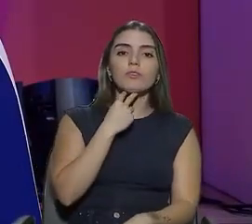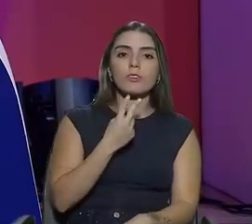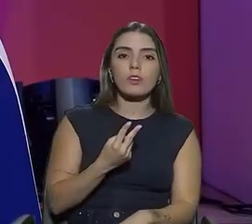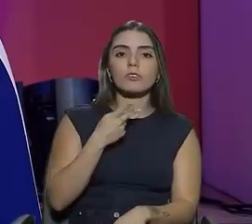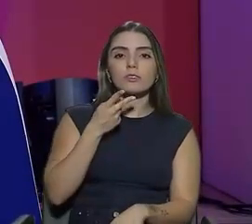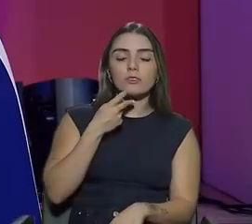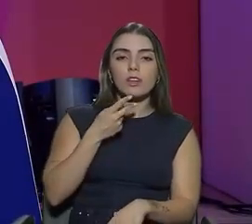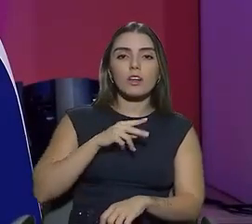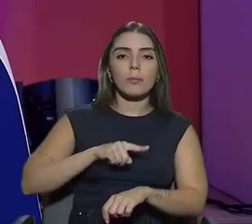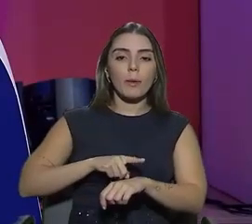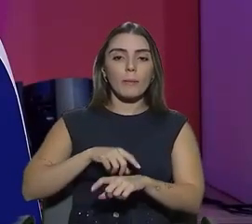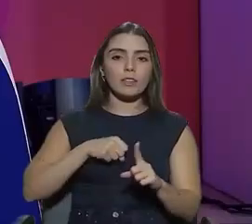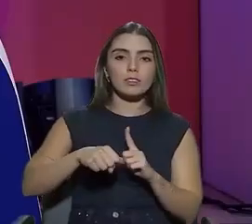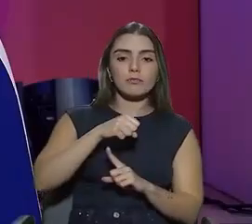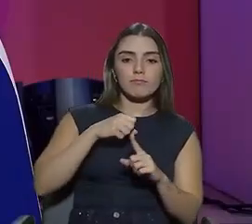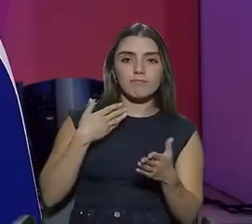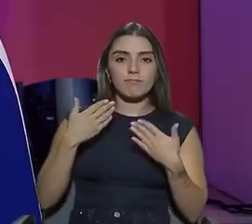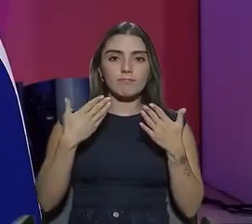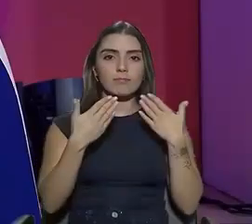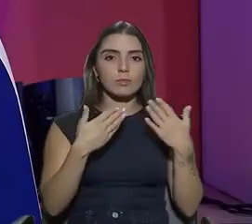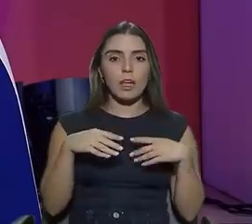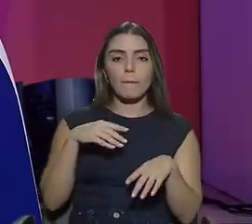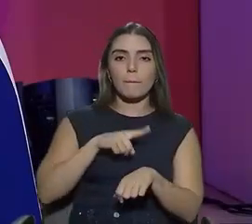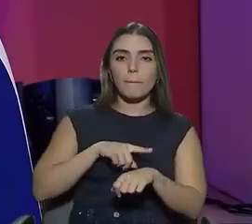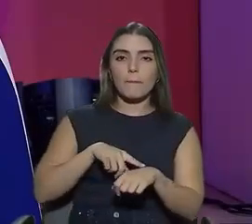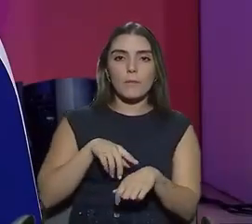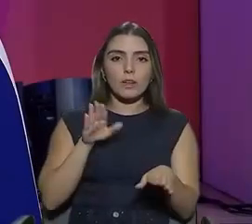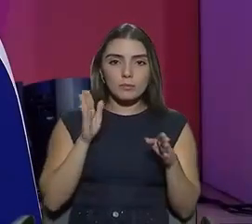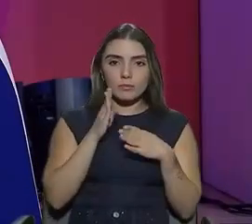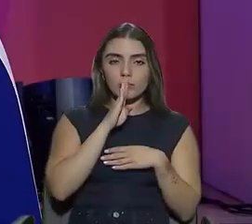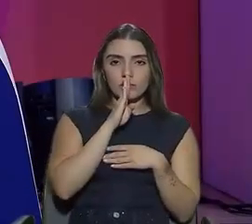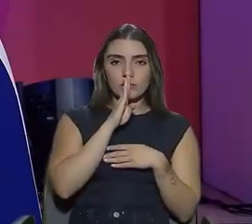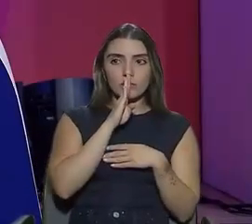guardar. E é uma planta que pulsa a vida, né? Que ela se mexe, ela se